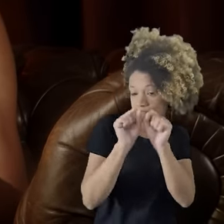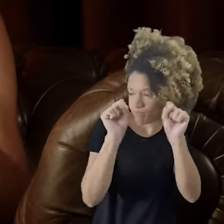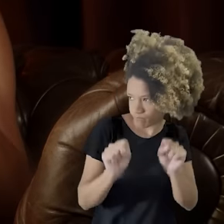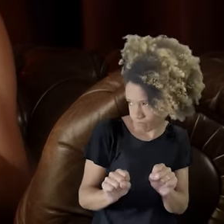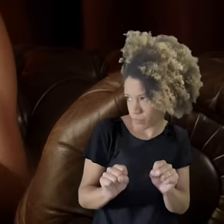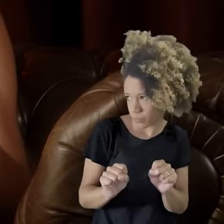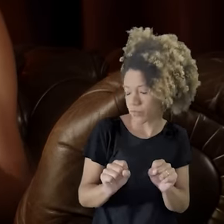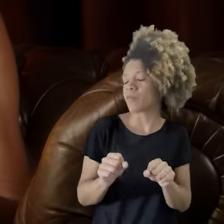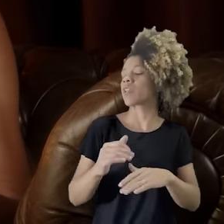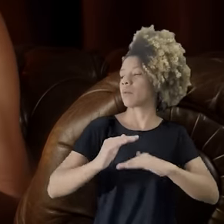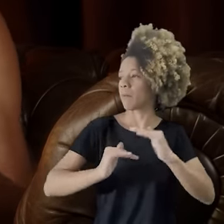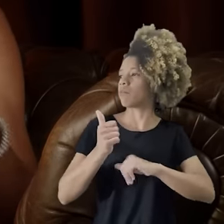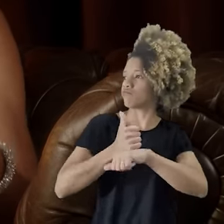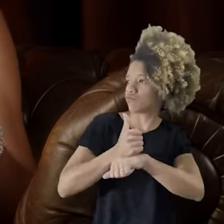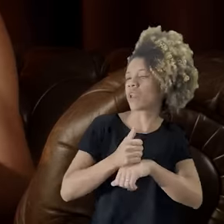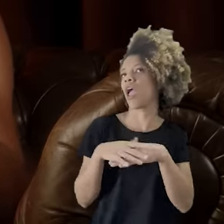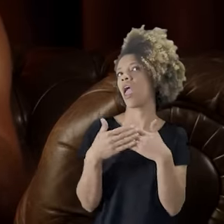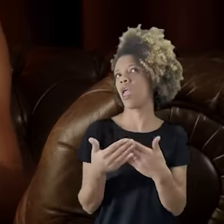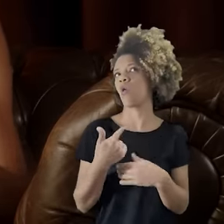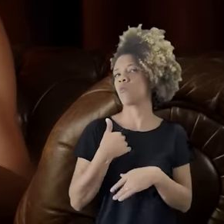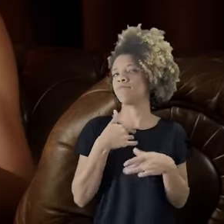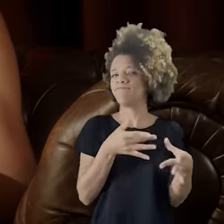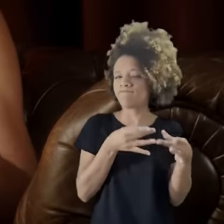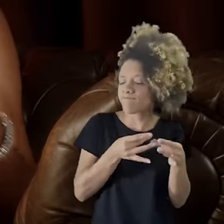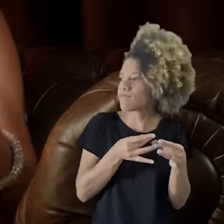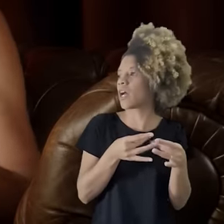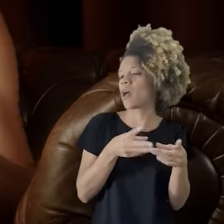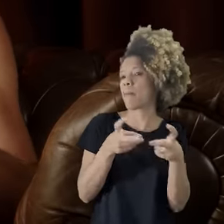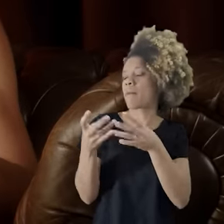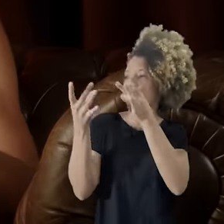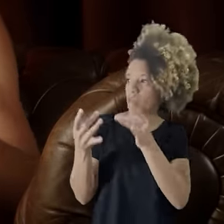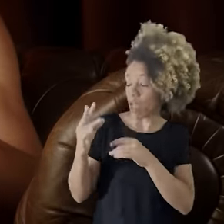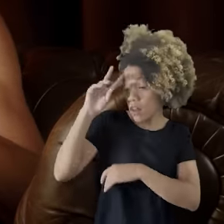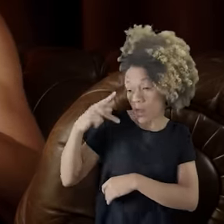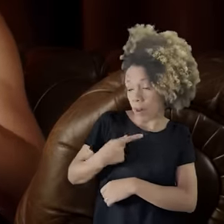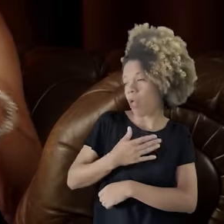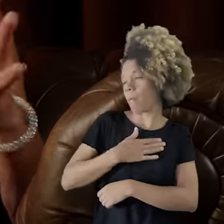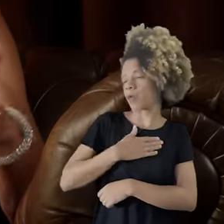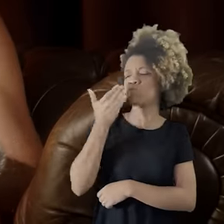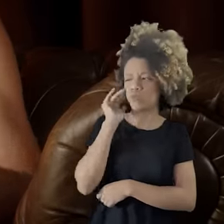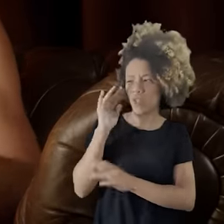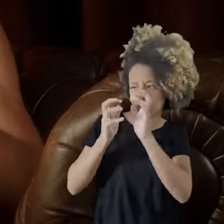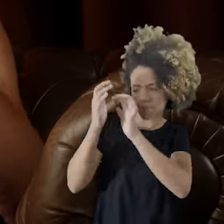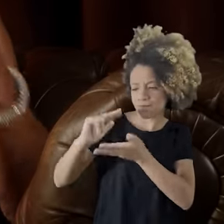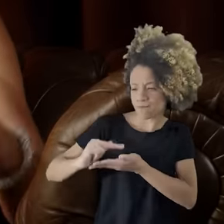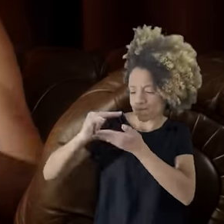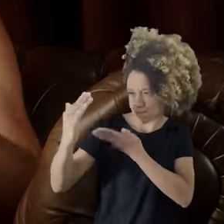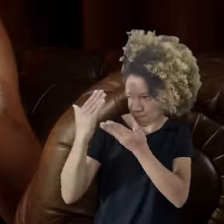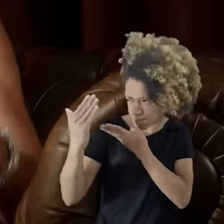como manutenção técnica eletrônica eu sou muito apegada a detalhe chega humana é uma coisa que é comigo mesmo é